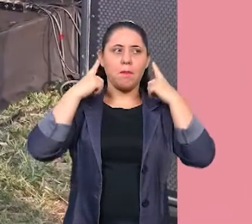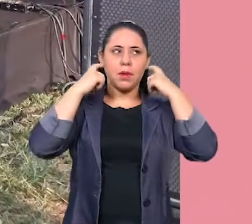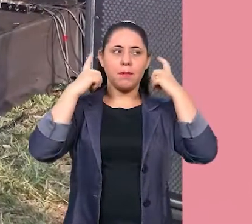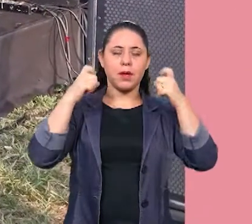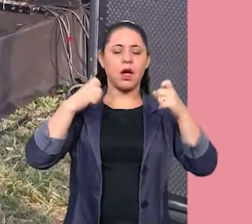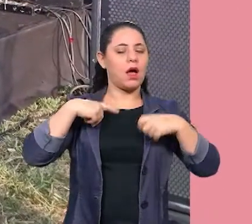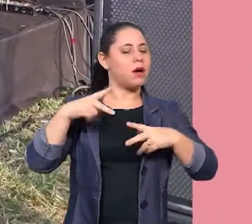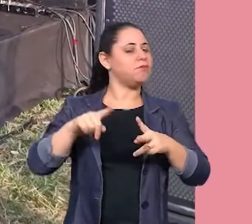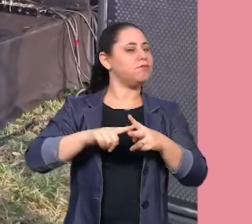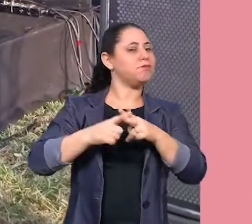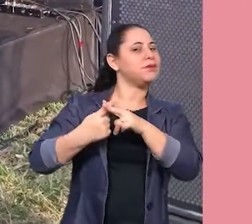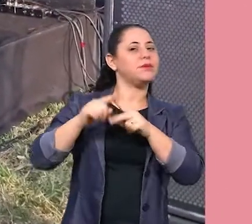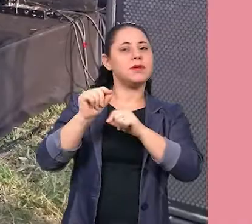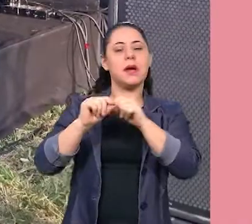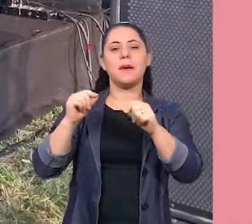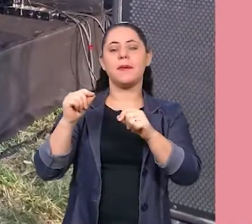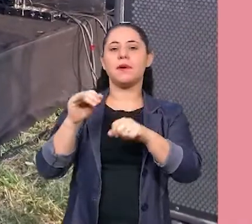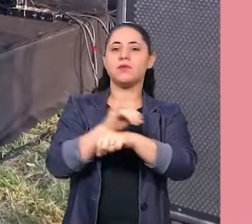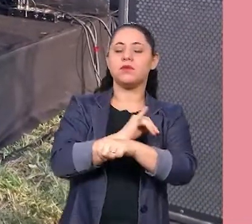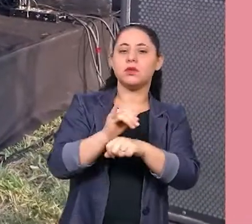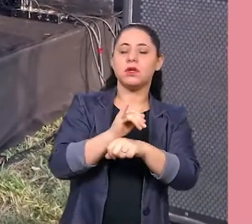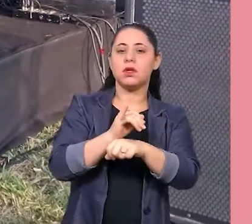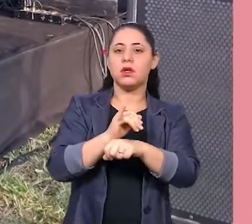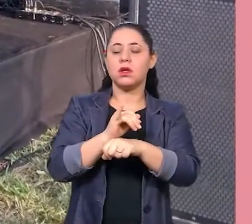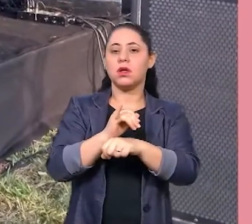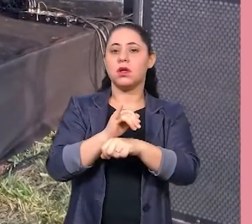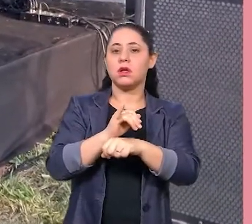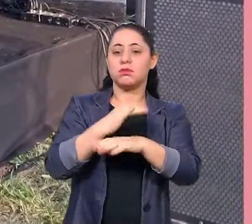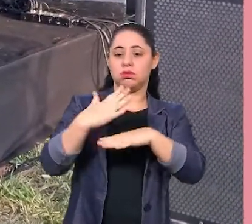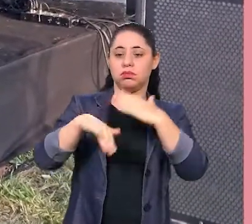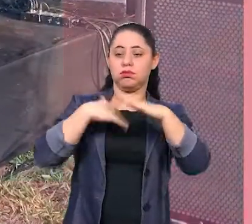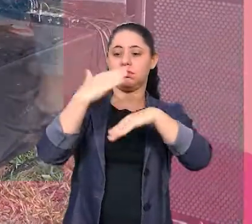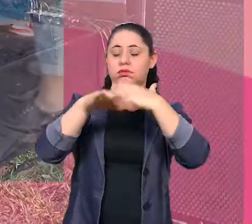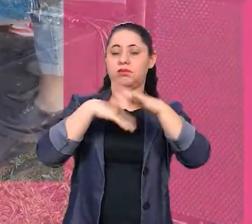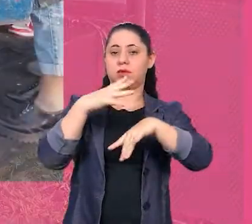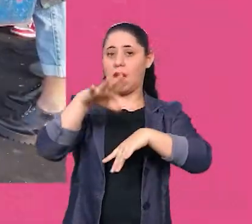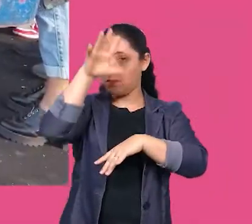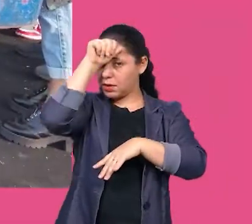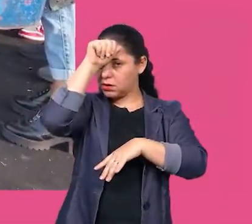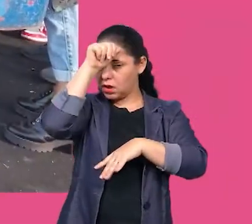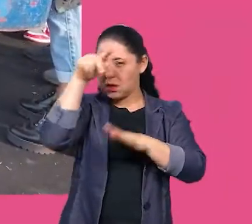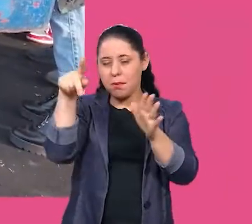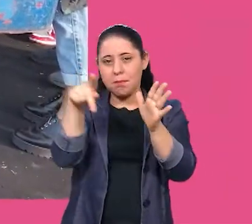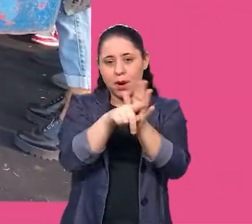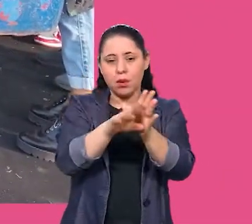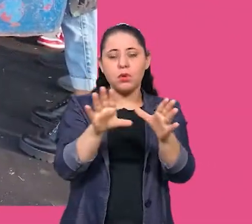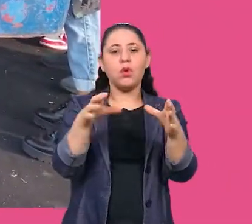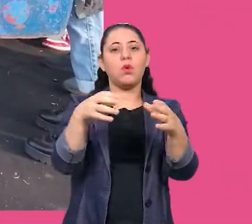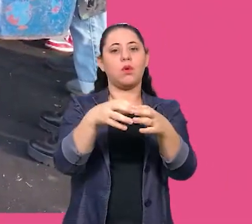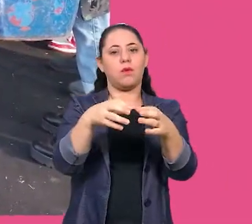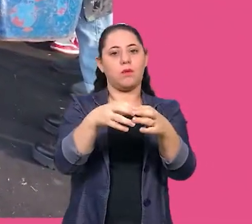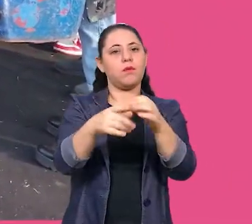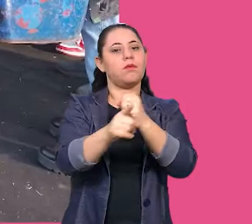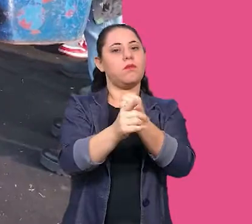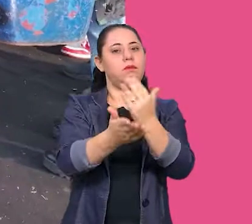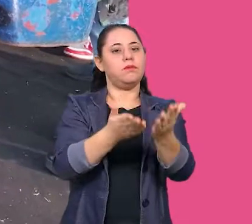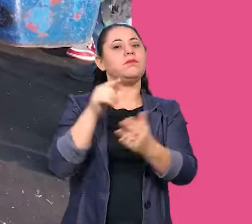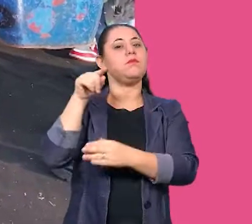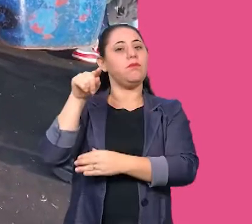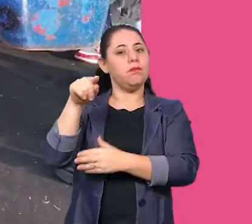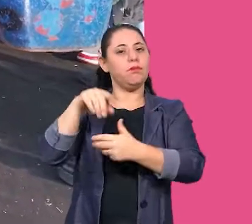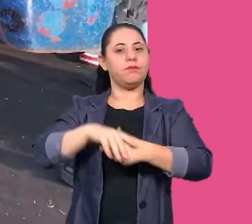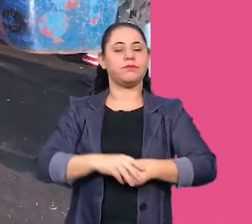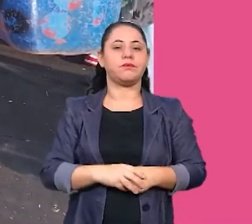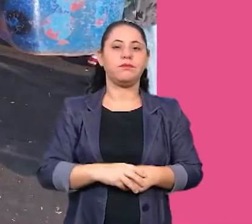maravilhosa que desenvolve essas habilidades, esse potencial de aprendizagem nesse público que nós atendemos ali. E além